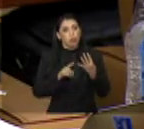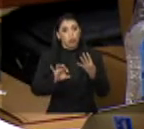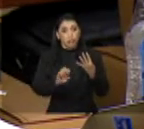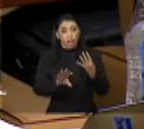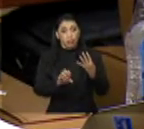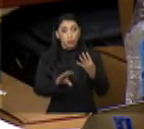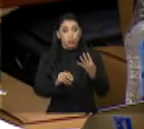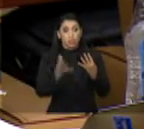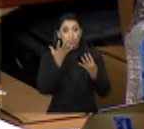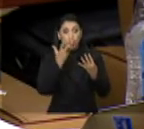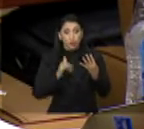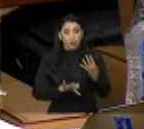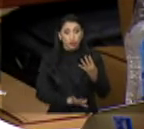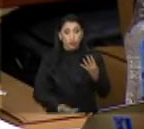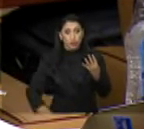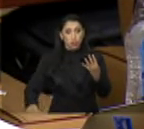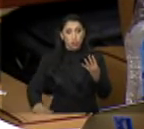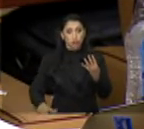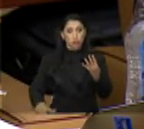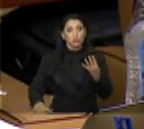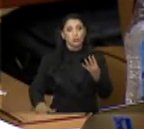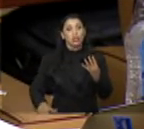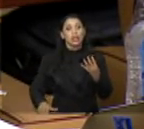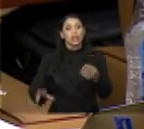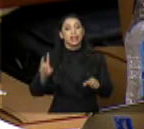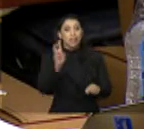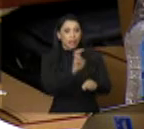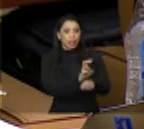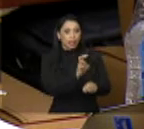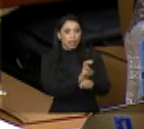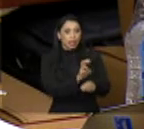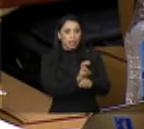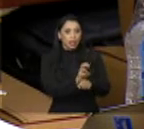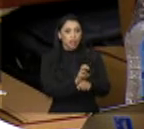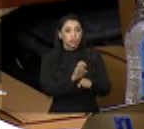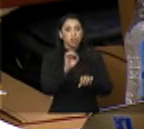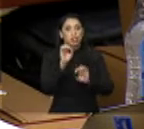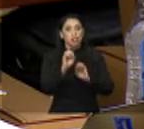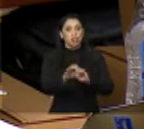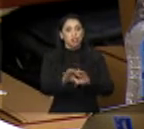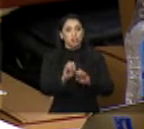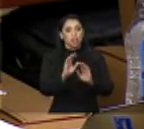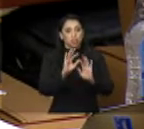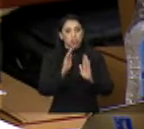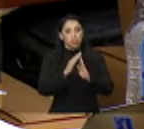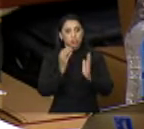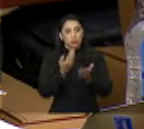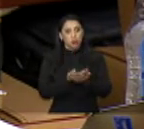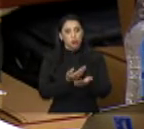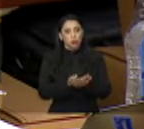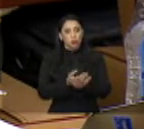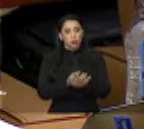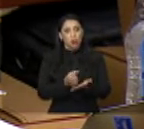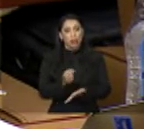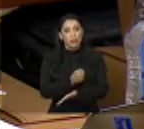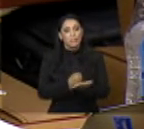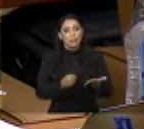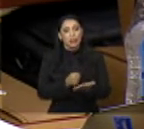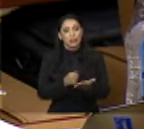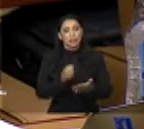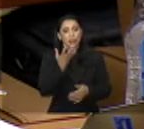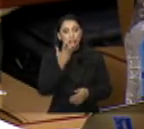infantil em creche e pré-escola as Crianças até cinco anos de